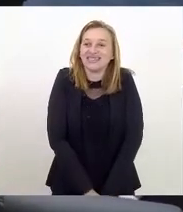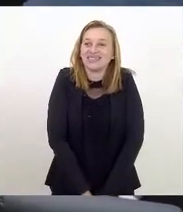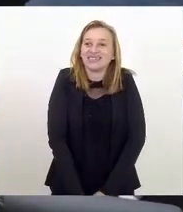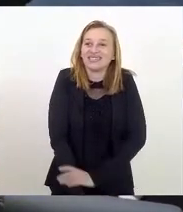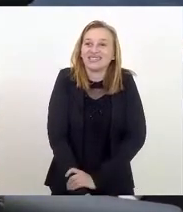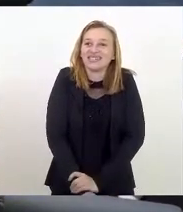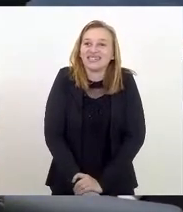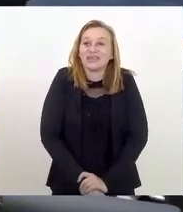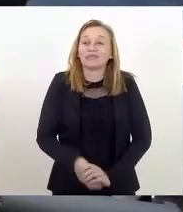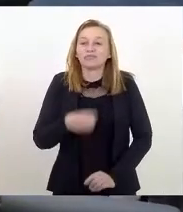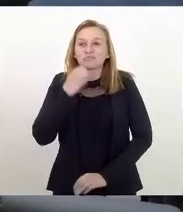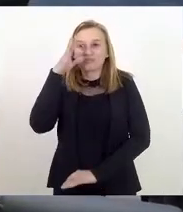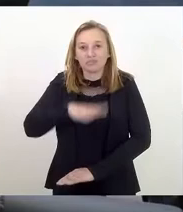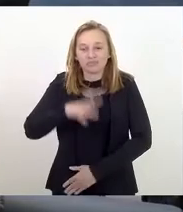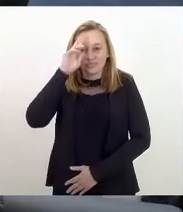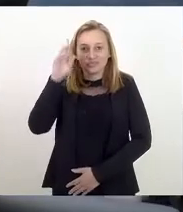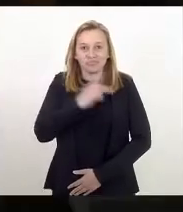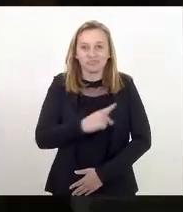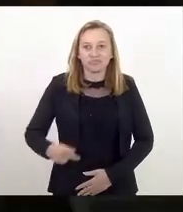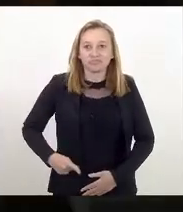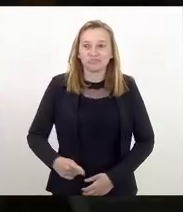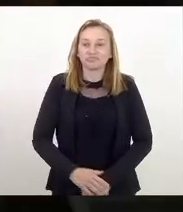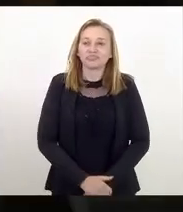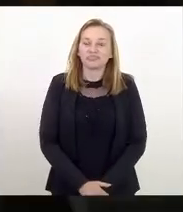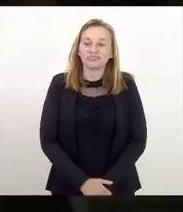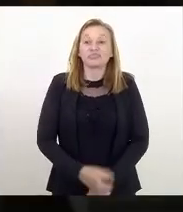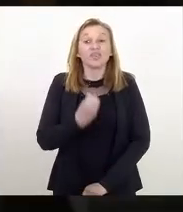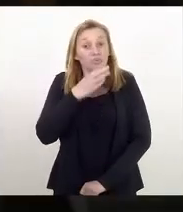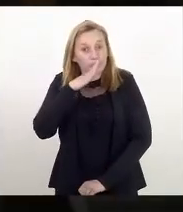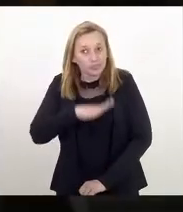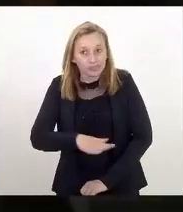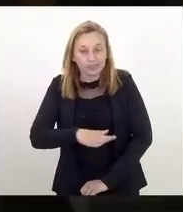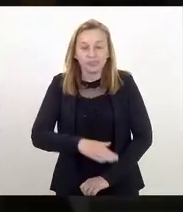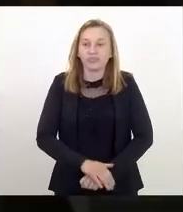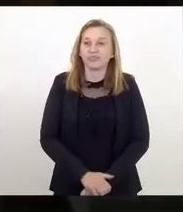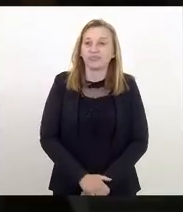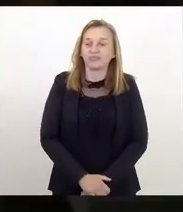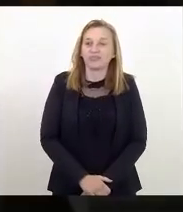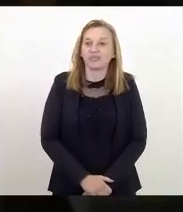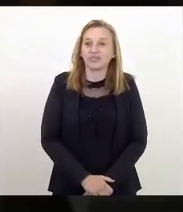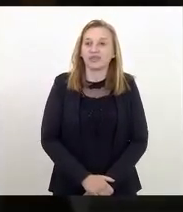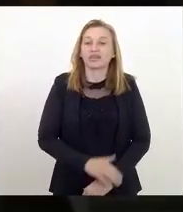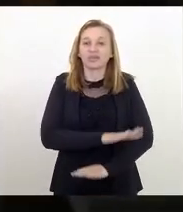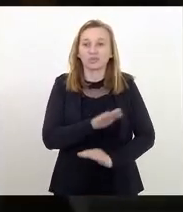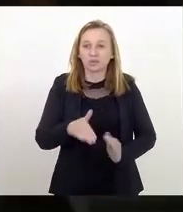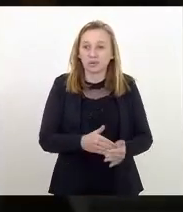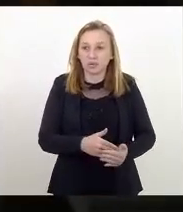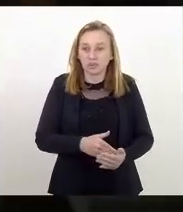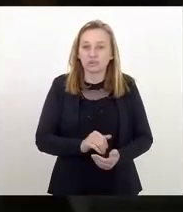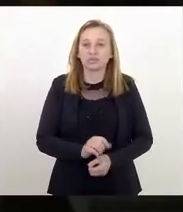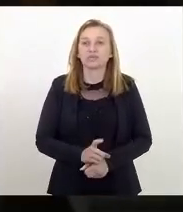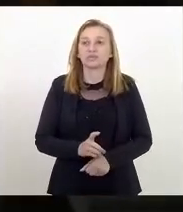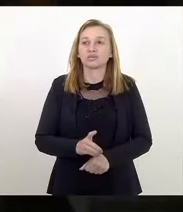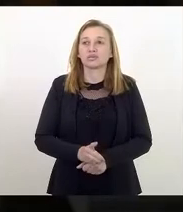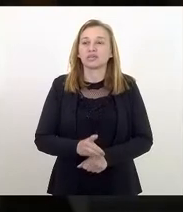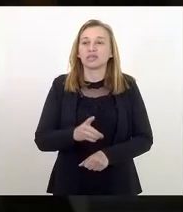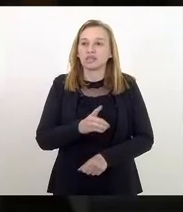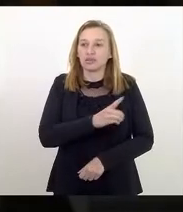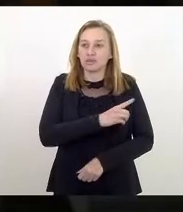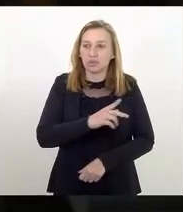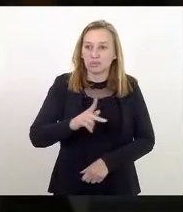Boa tarde, senhor presidente. Boa tarde, defensor público, geral, Rodrigo Pacheco,